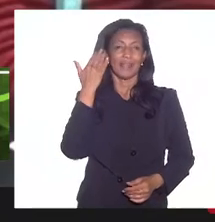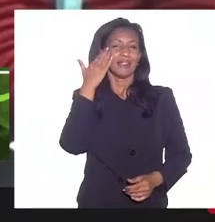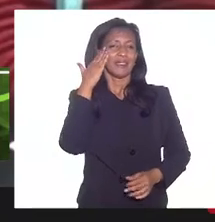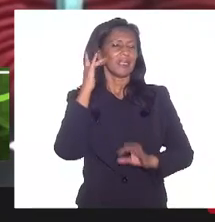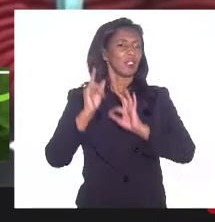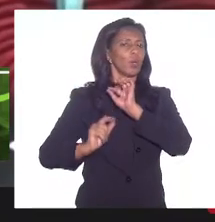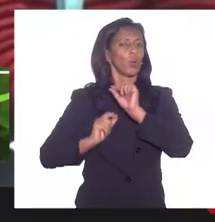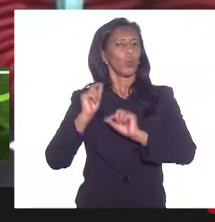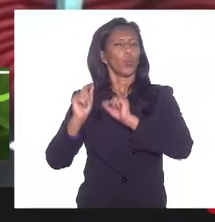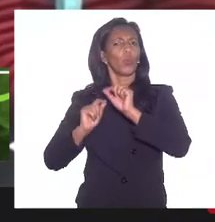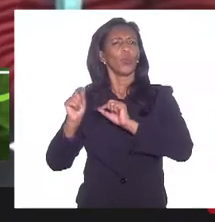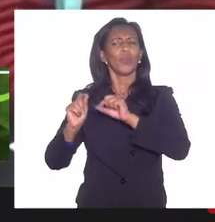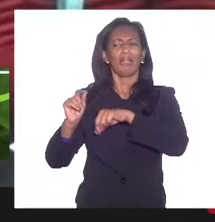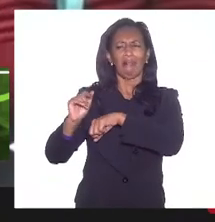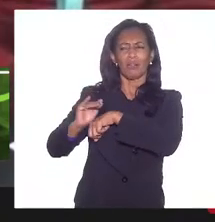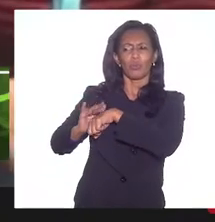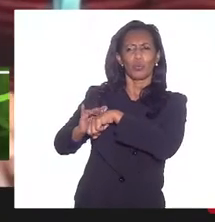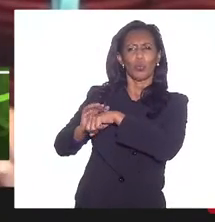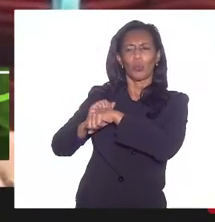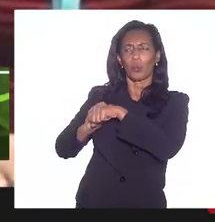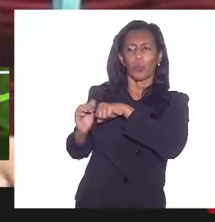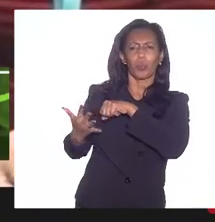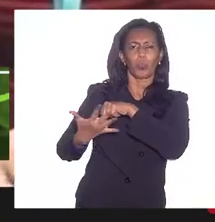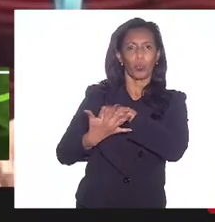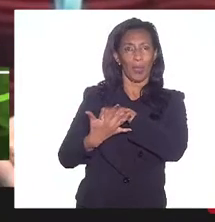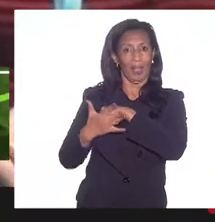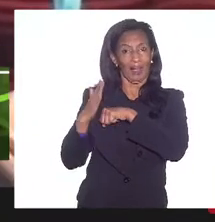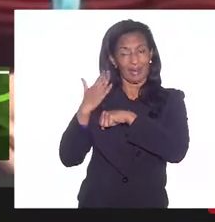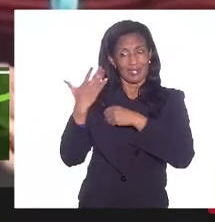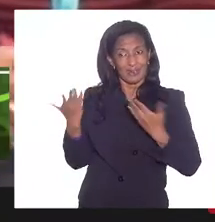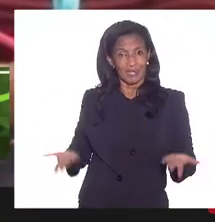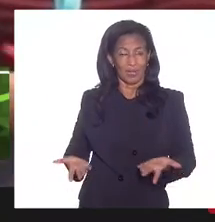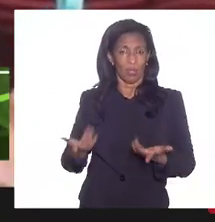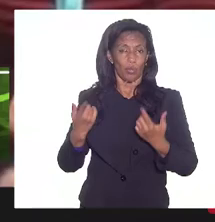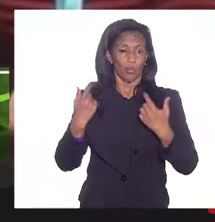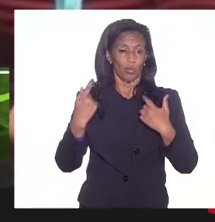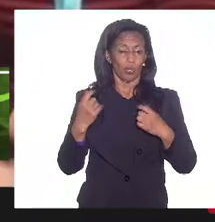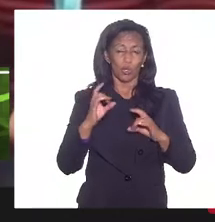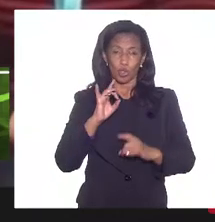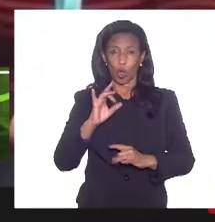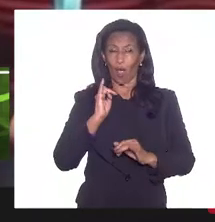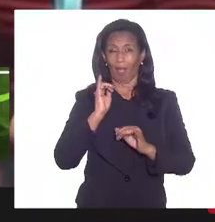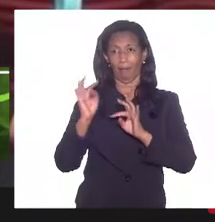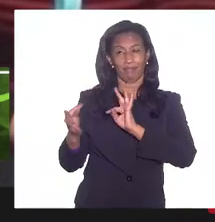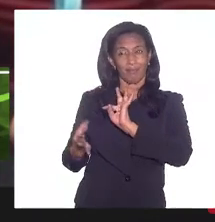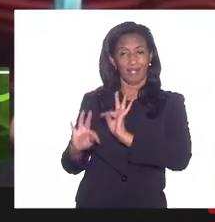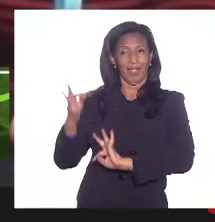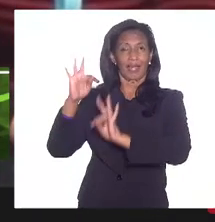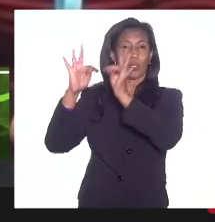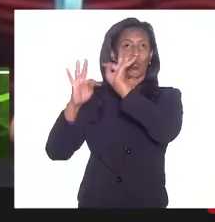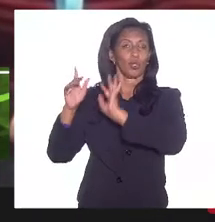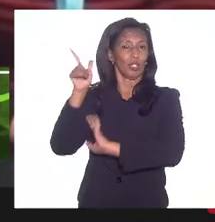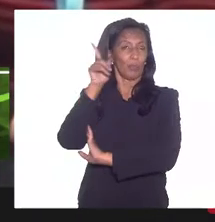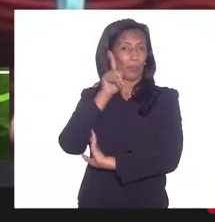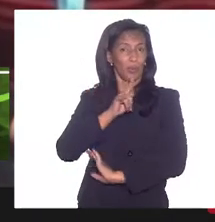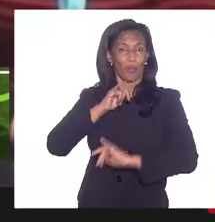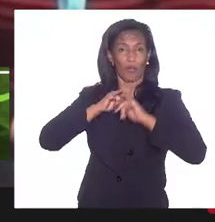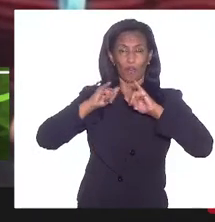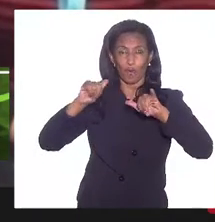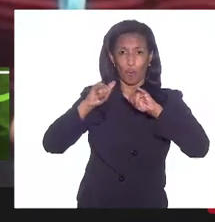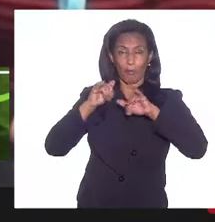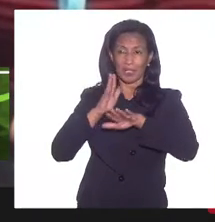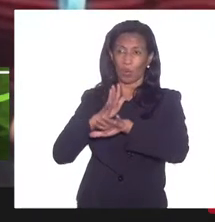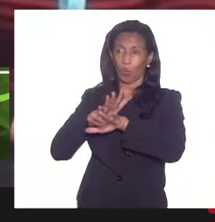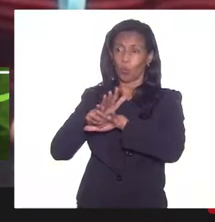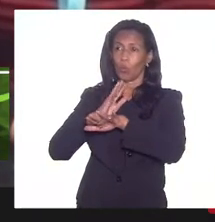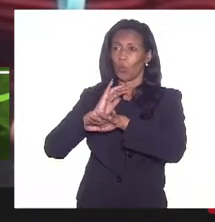que era essa doença então nós usamos especificamente a tecnologia para chegar nas pessoas